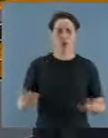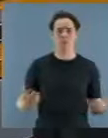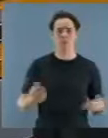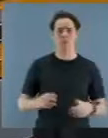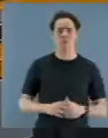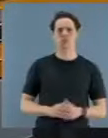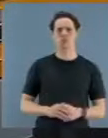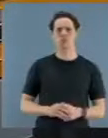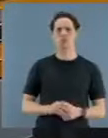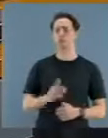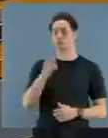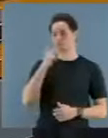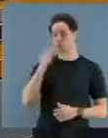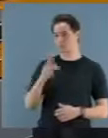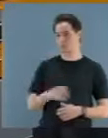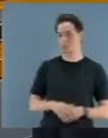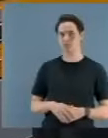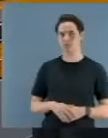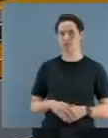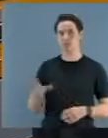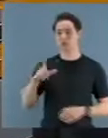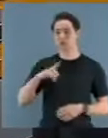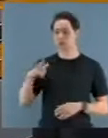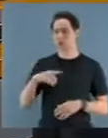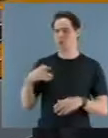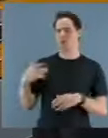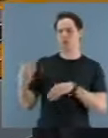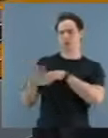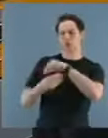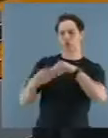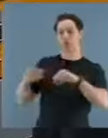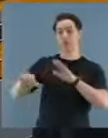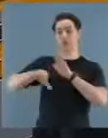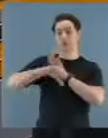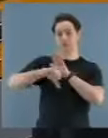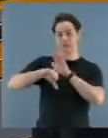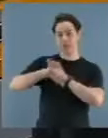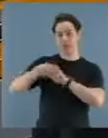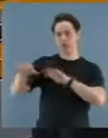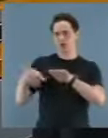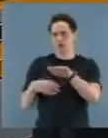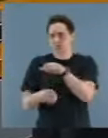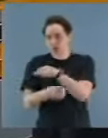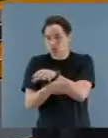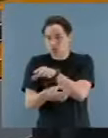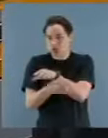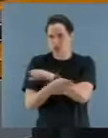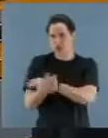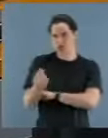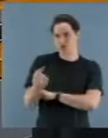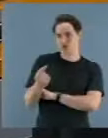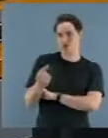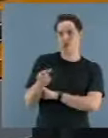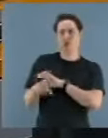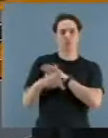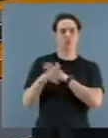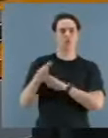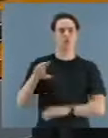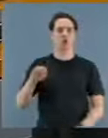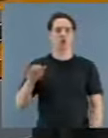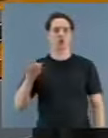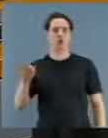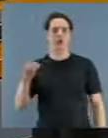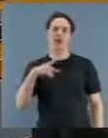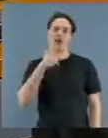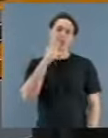Está dizendo aqui, sob suposto envolvimento em crime de lavagem de dinheiro, Essa é a consideração do COAF na análise da